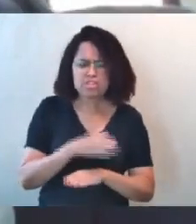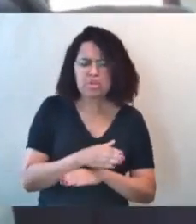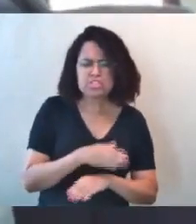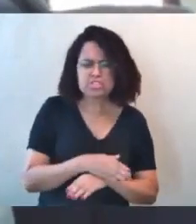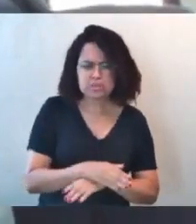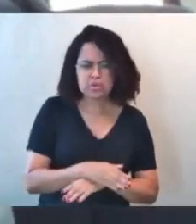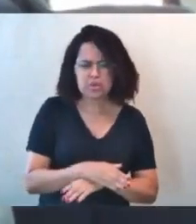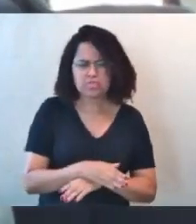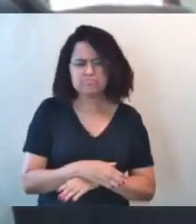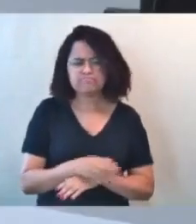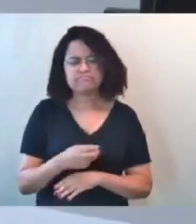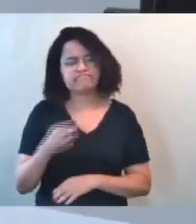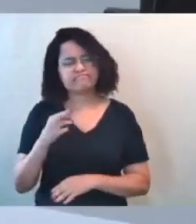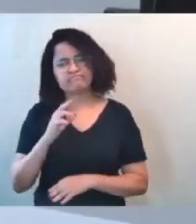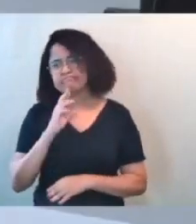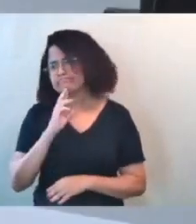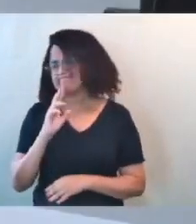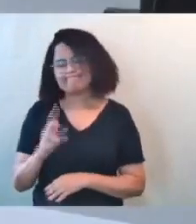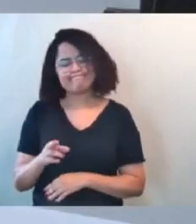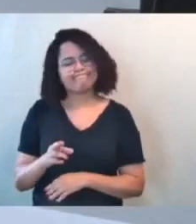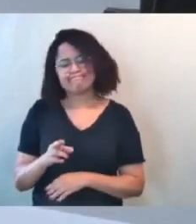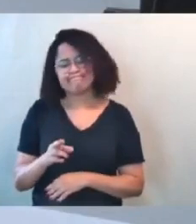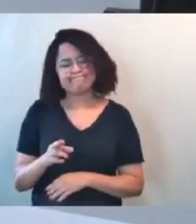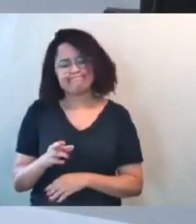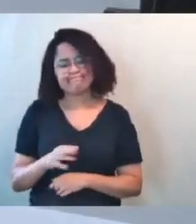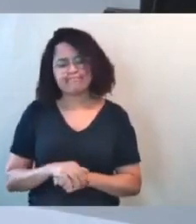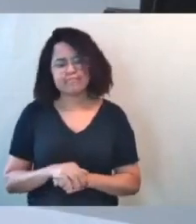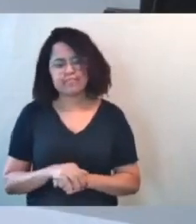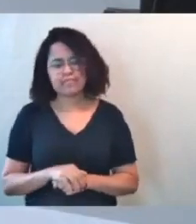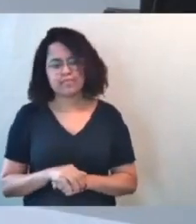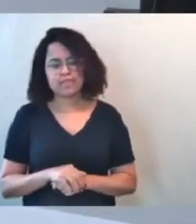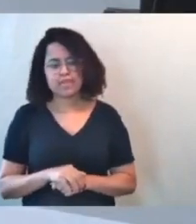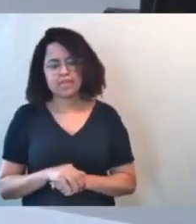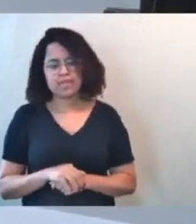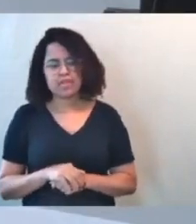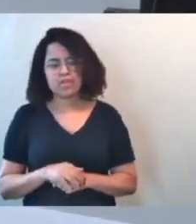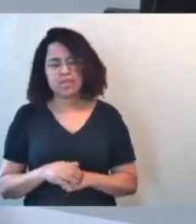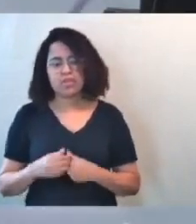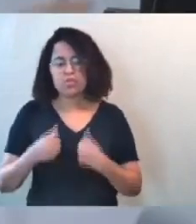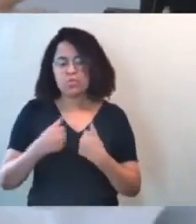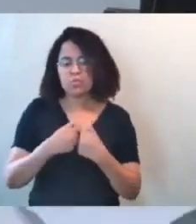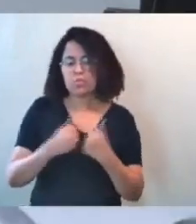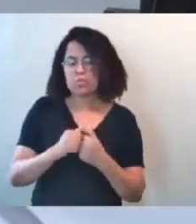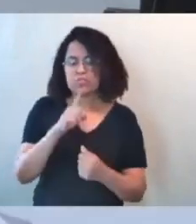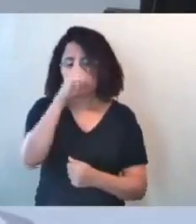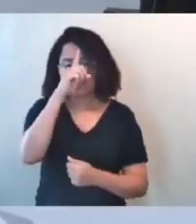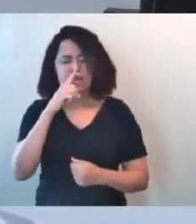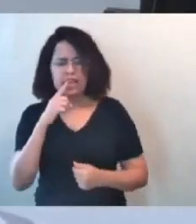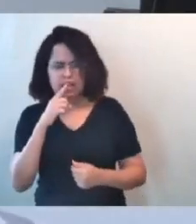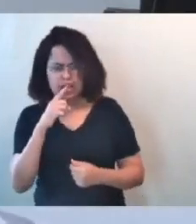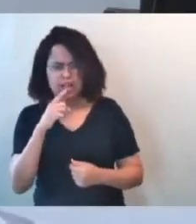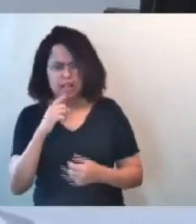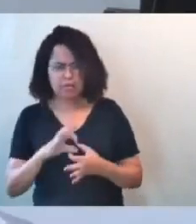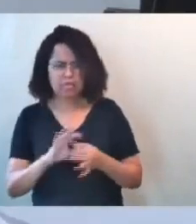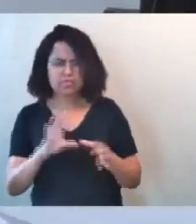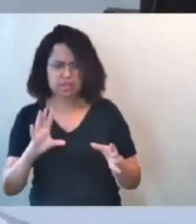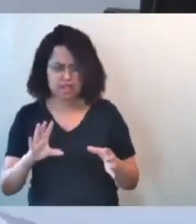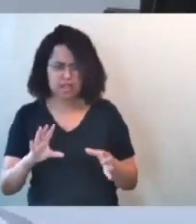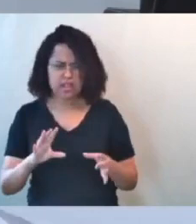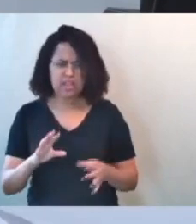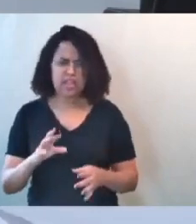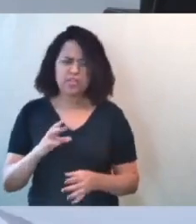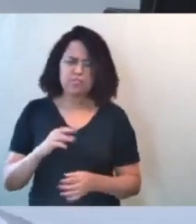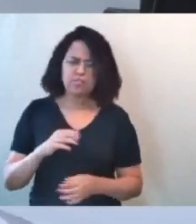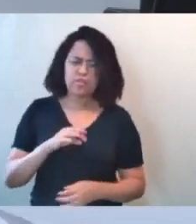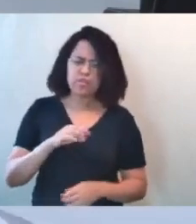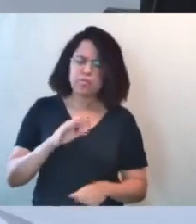Não sei. Os permissionários participaram desse acordo com o Ministério Público? Não sei, vereador.